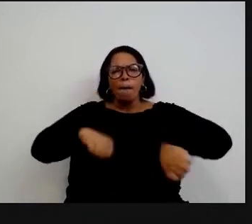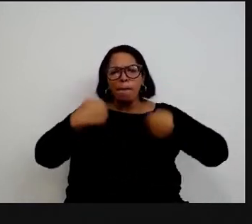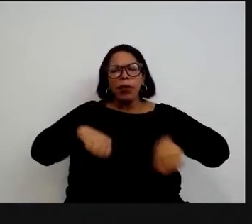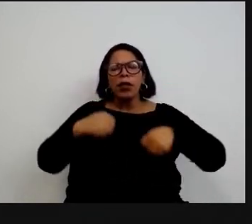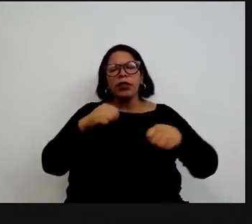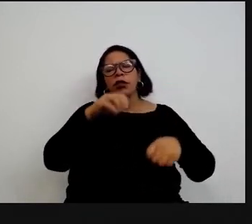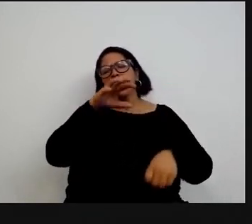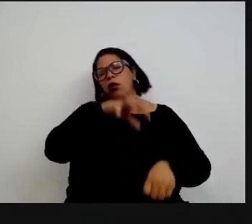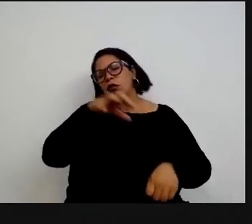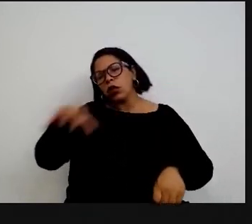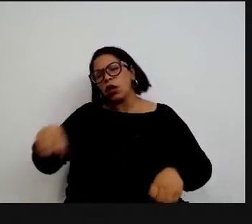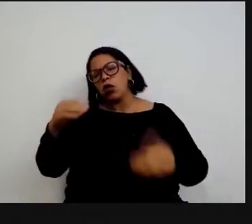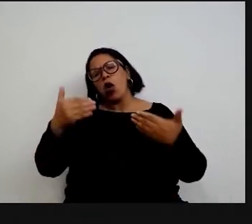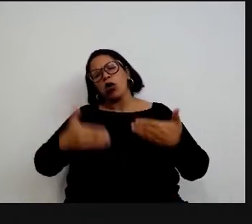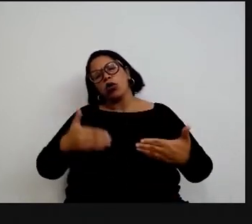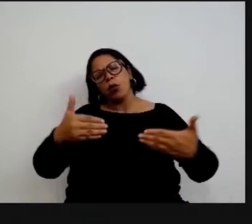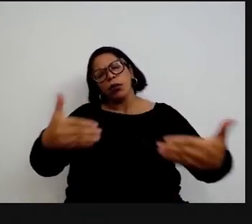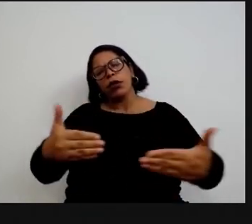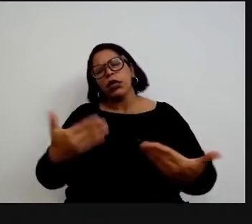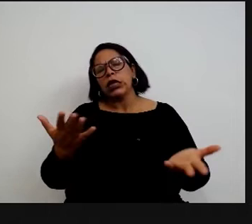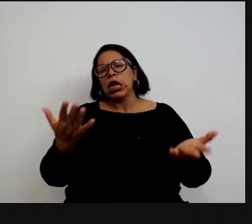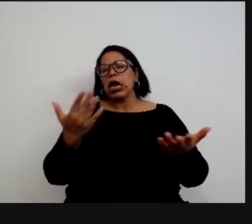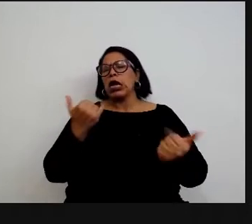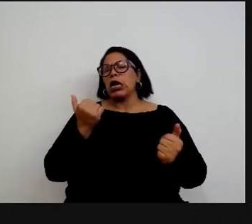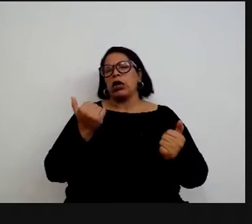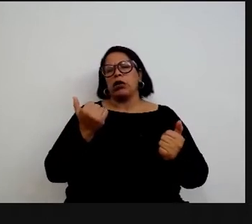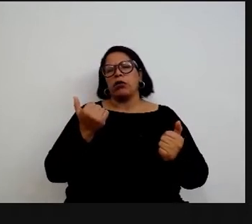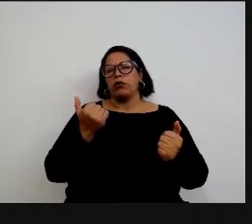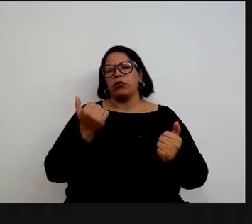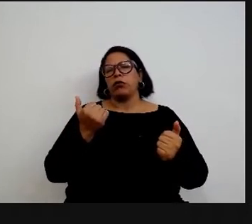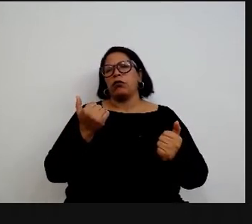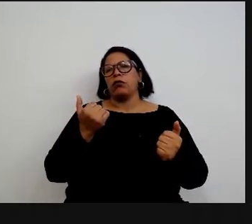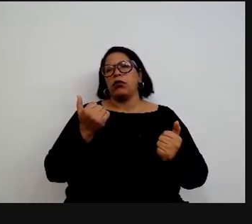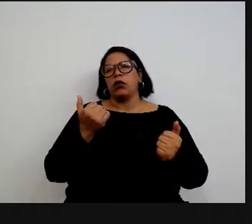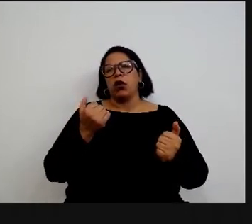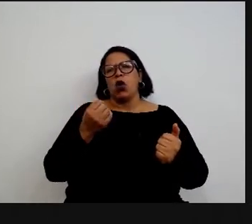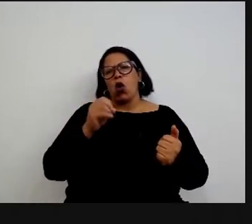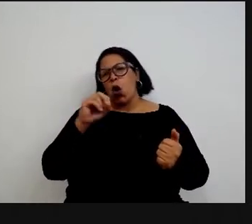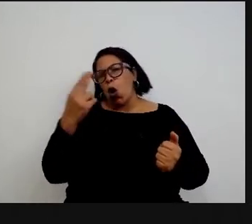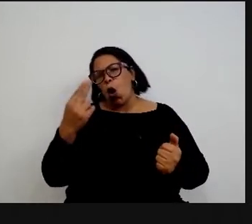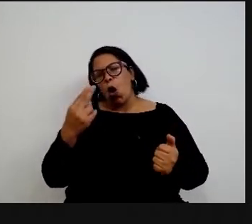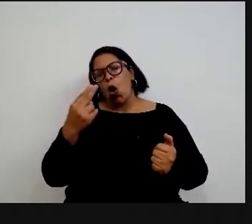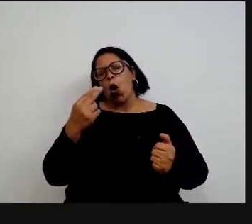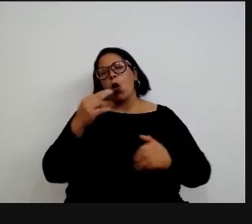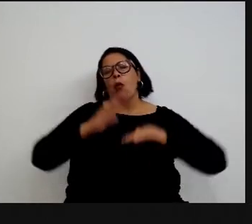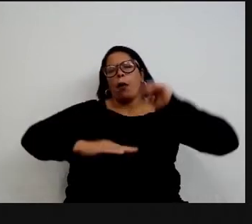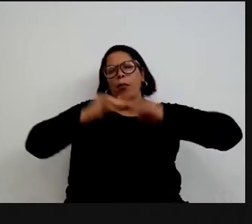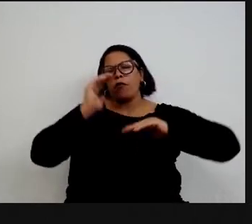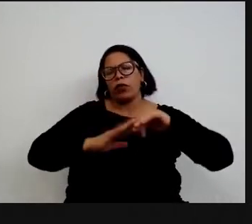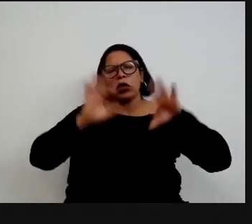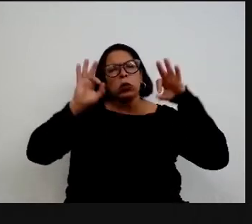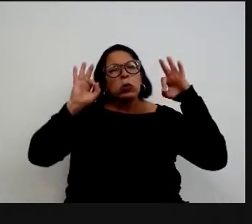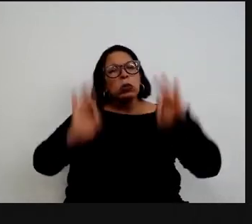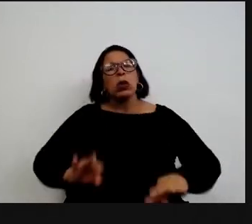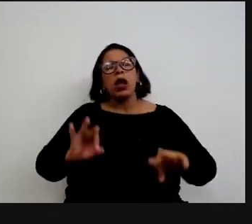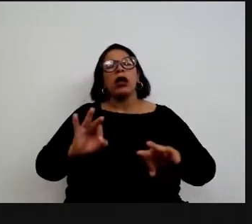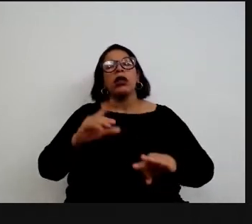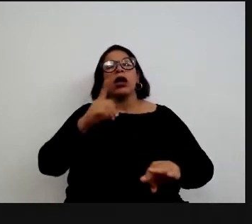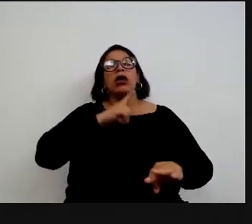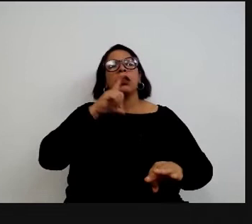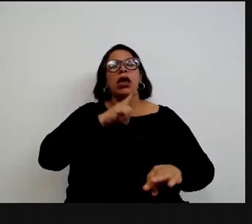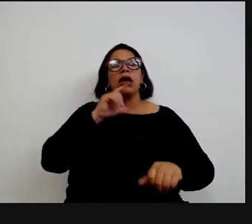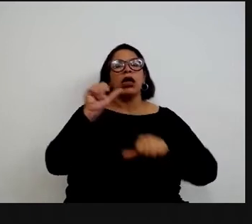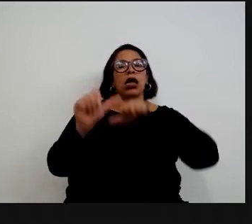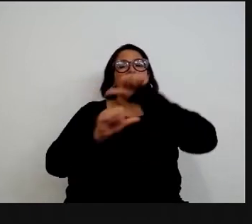um determinado setor do Ministério, de um Ministério X, né? Ou uma carreira muito específica, né, que a